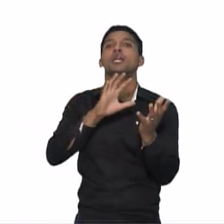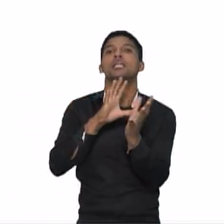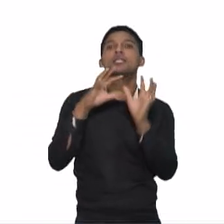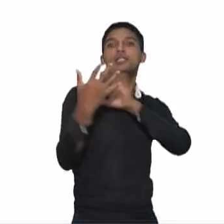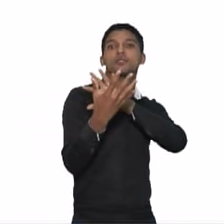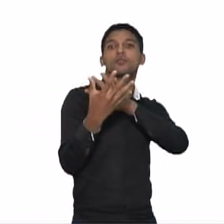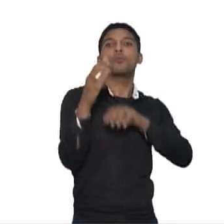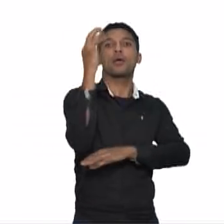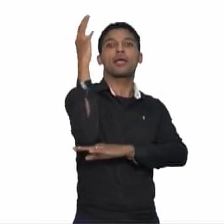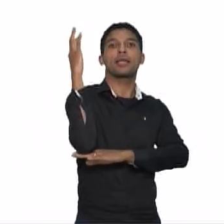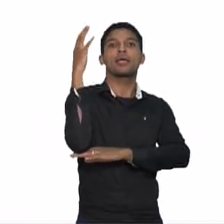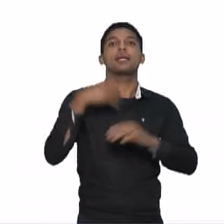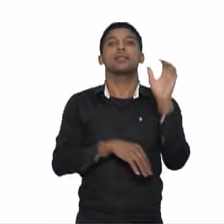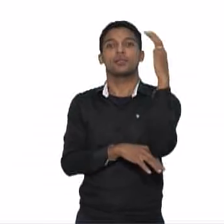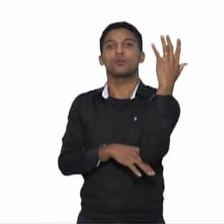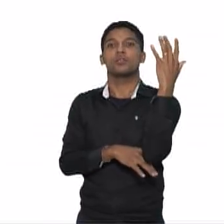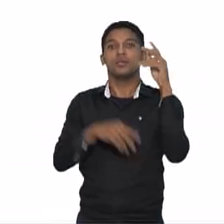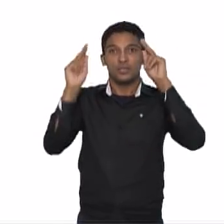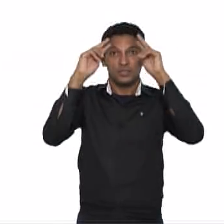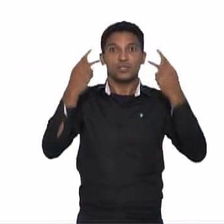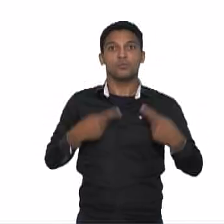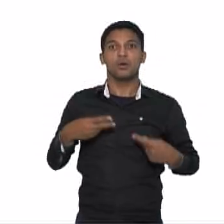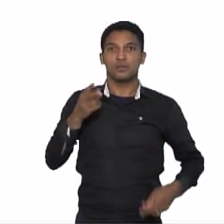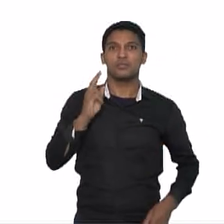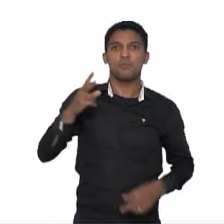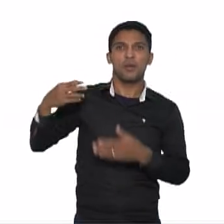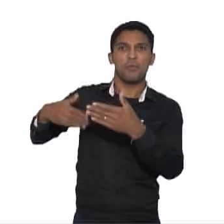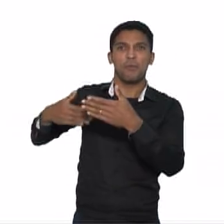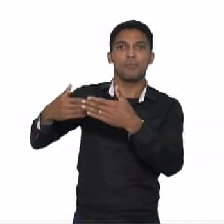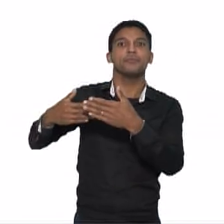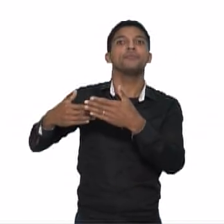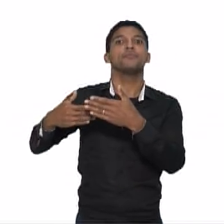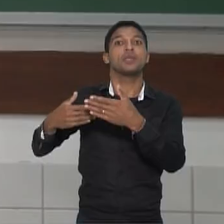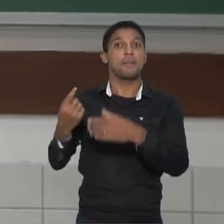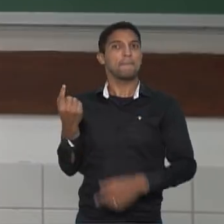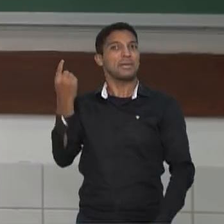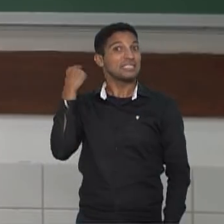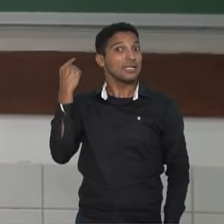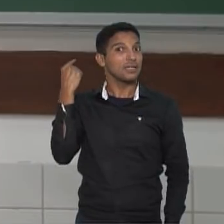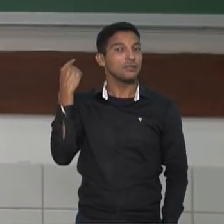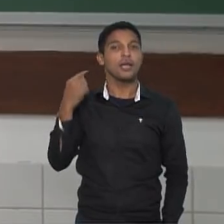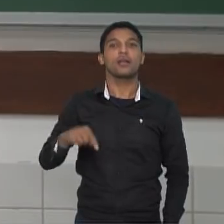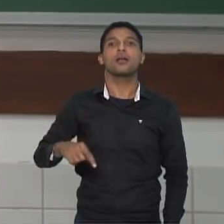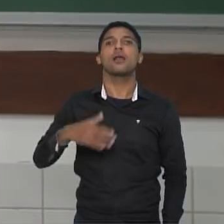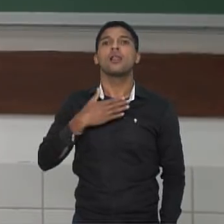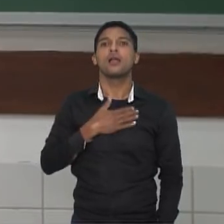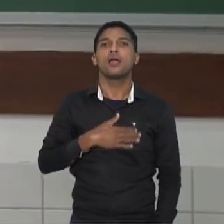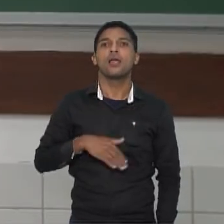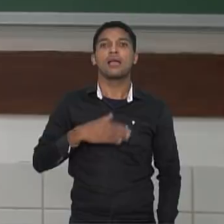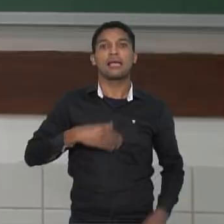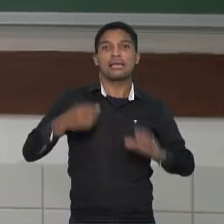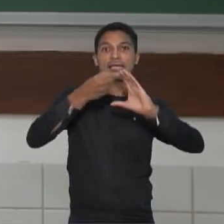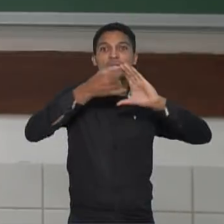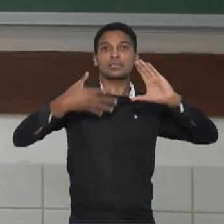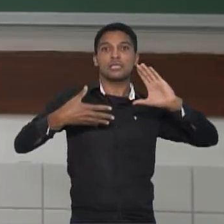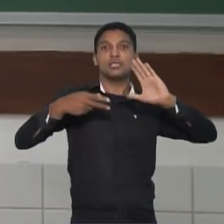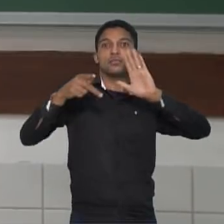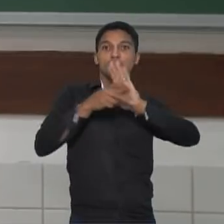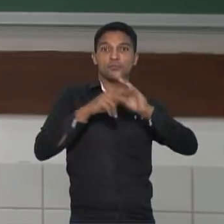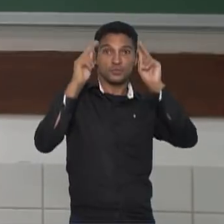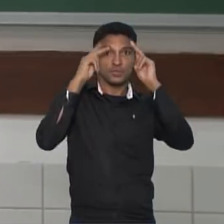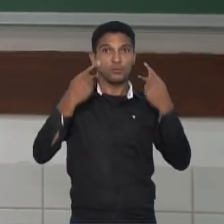provocaram mudanças ambientais, mas em ritmo mais lento. Então, uma característica humana mesmo